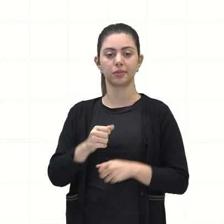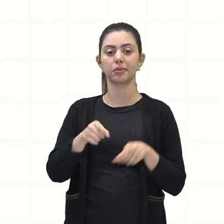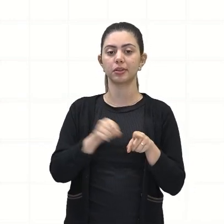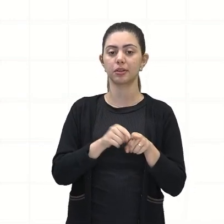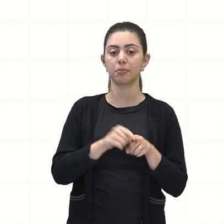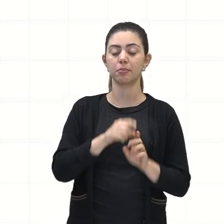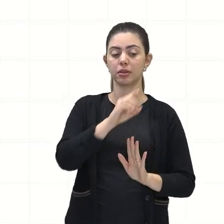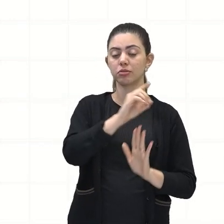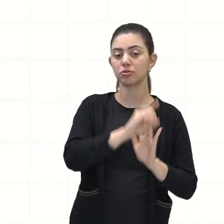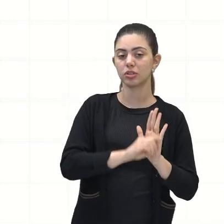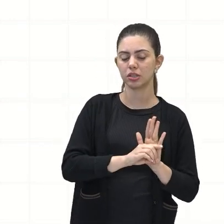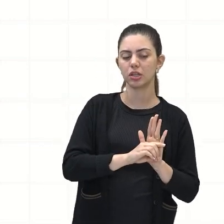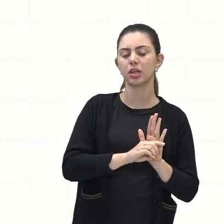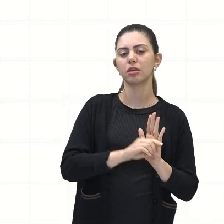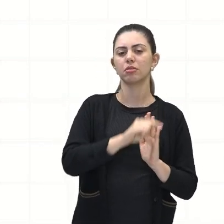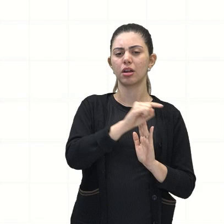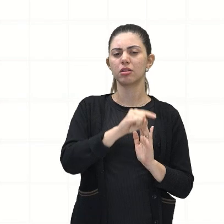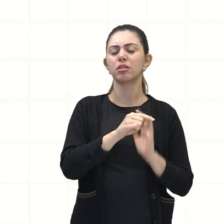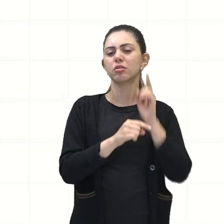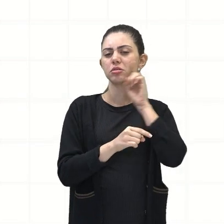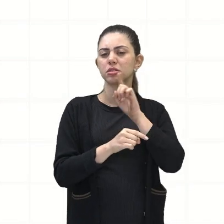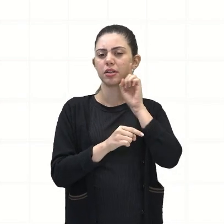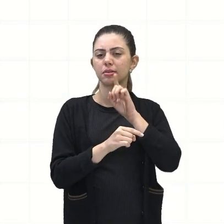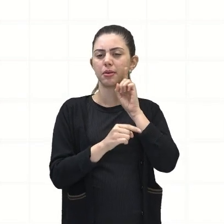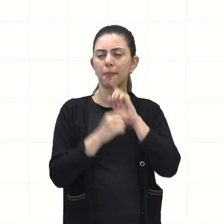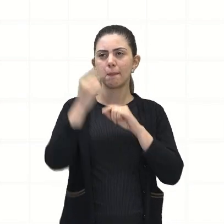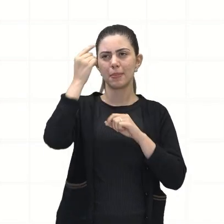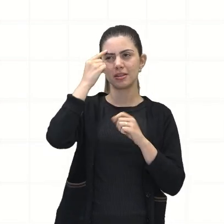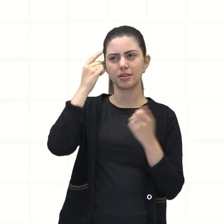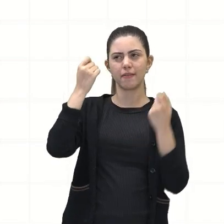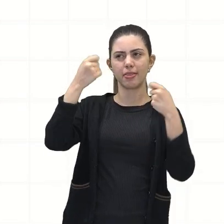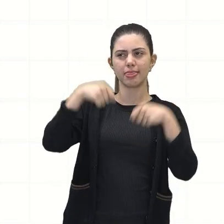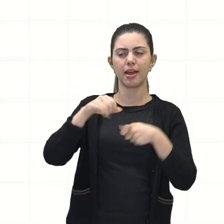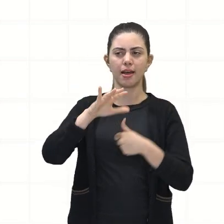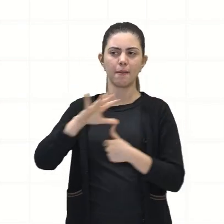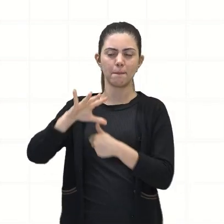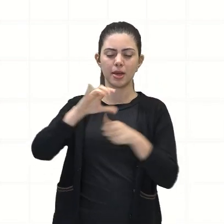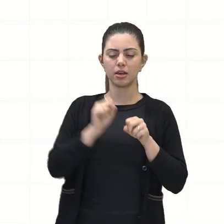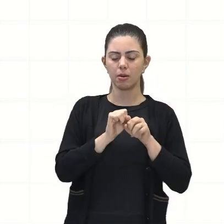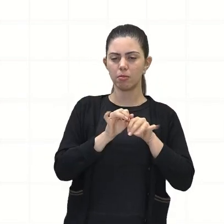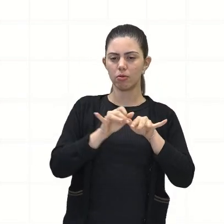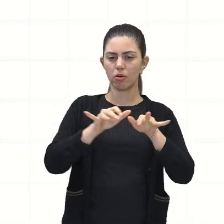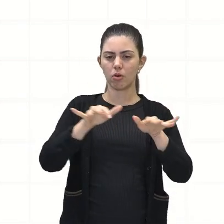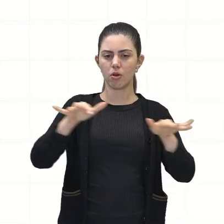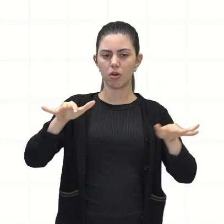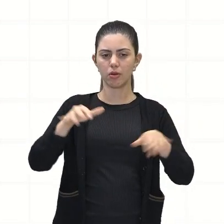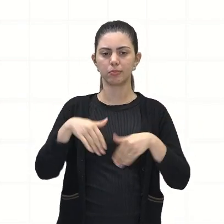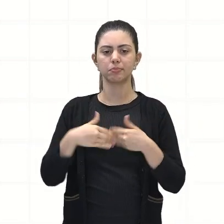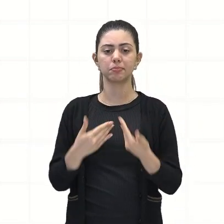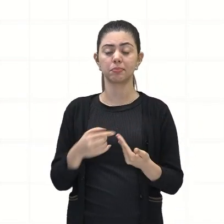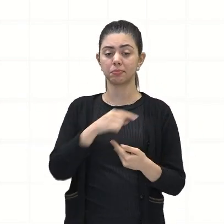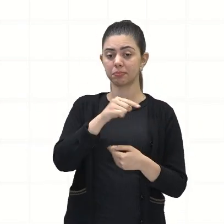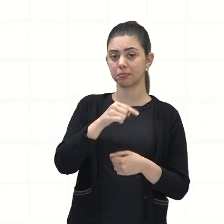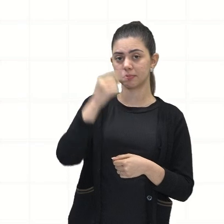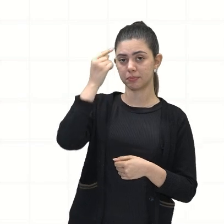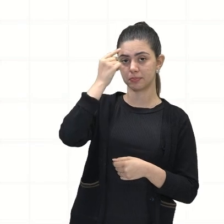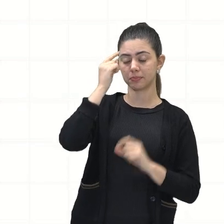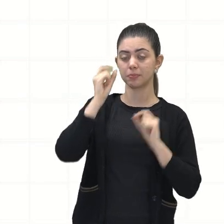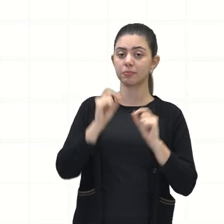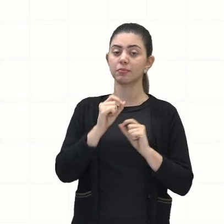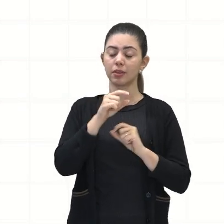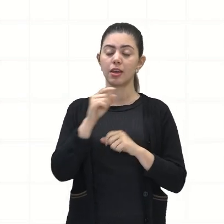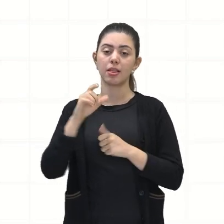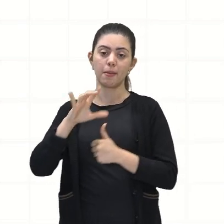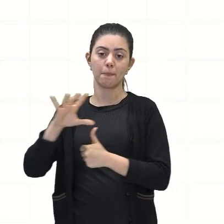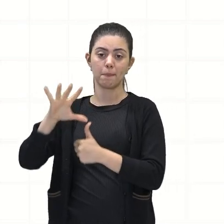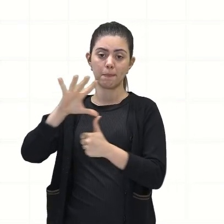se expandir pelo continente norte-americano, a visão de que a América Latina